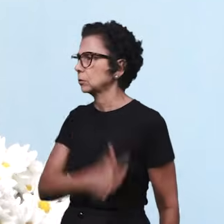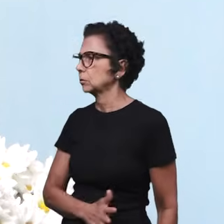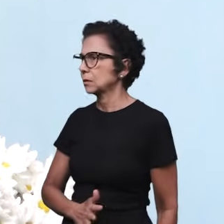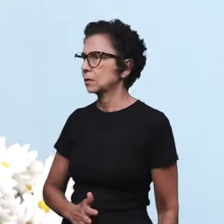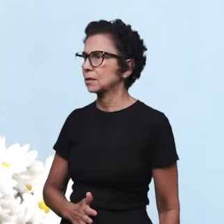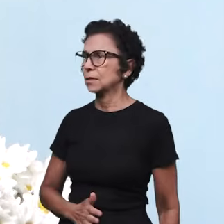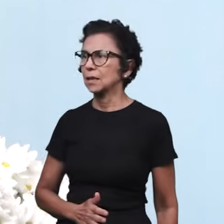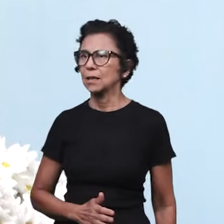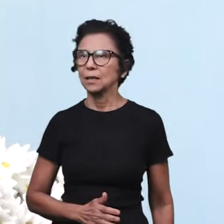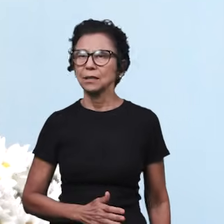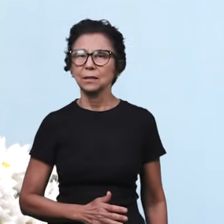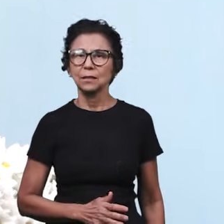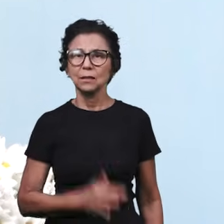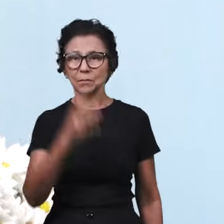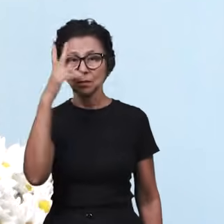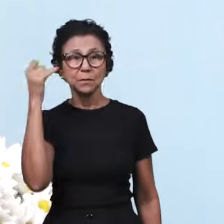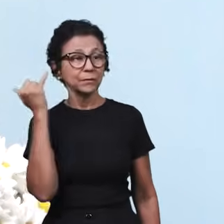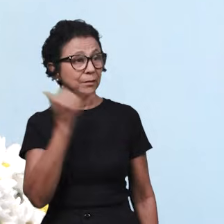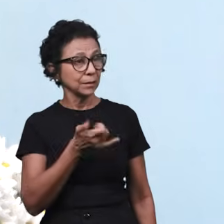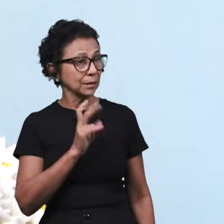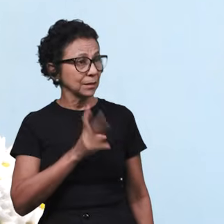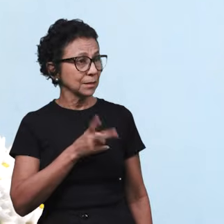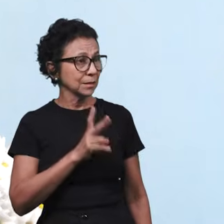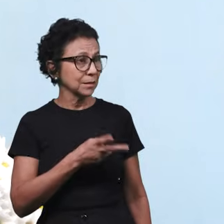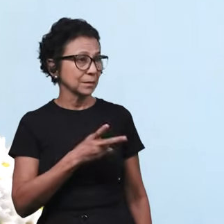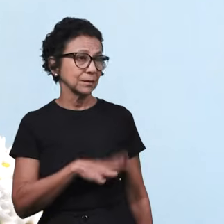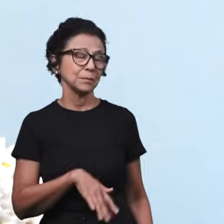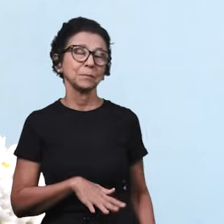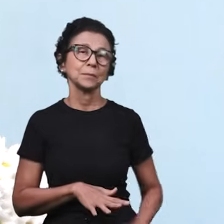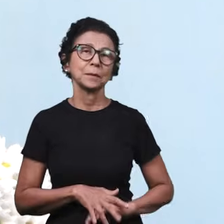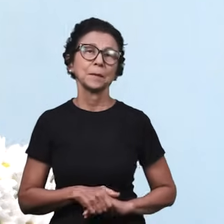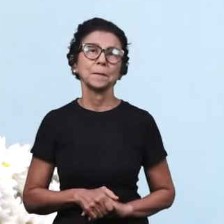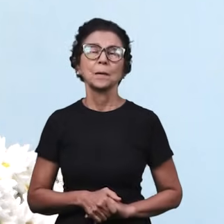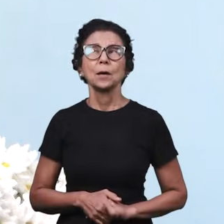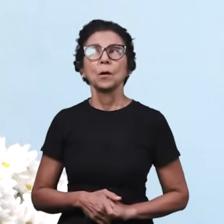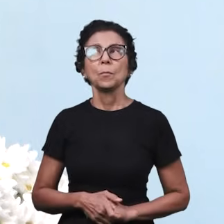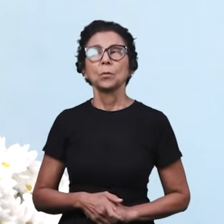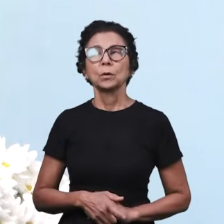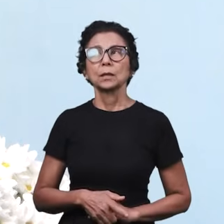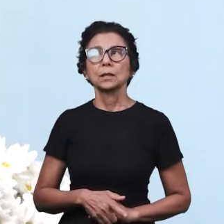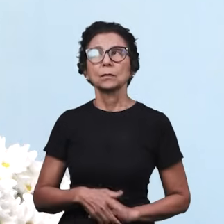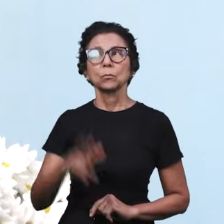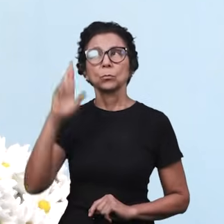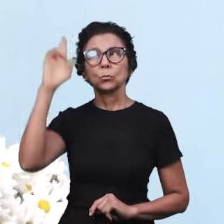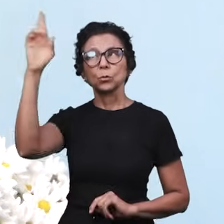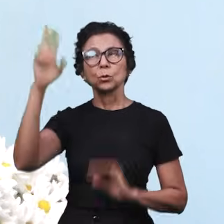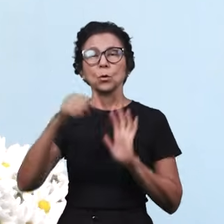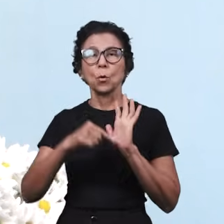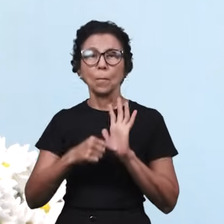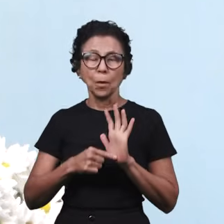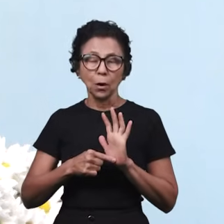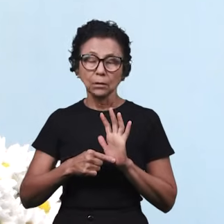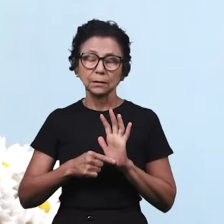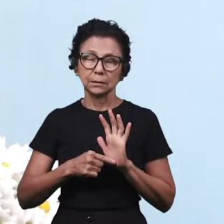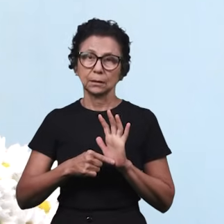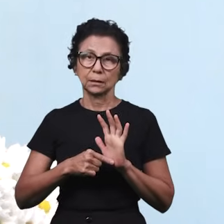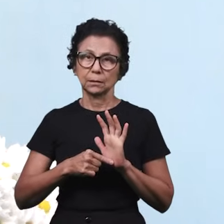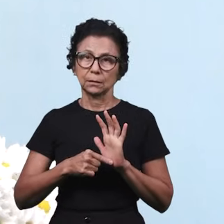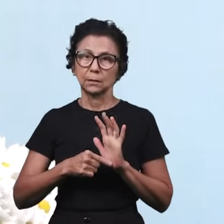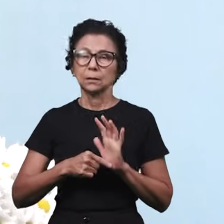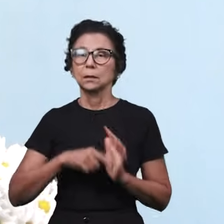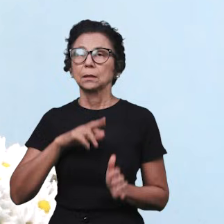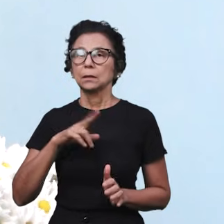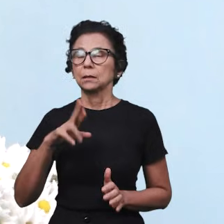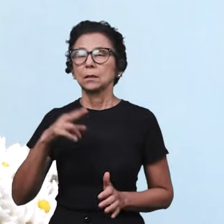sempre, porque orientação do Senhor não é ultrapassada, sabe? Então, se o Senhor falou, a orientação